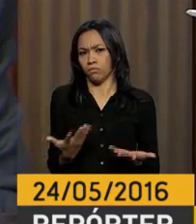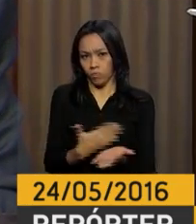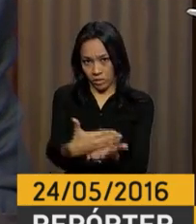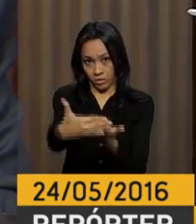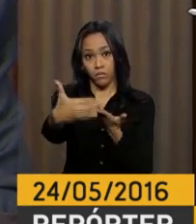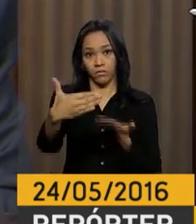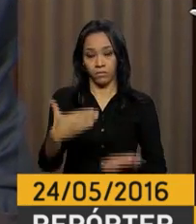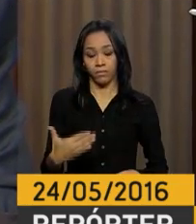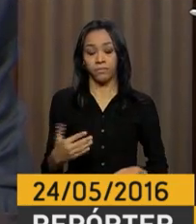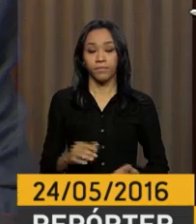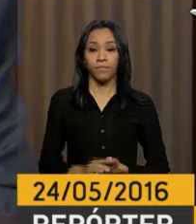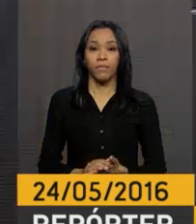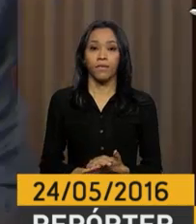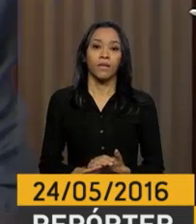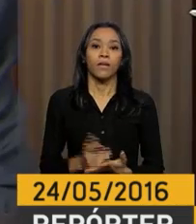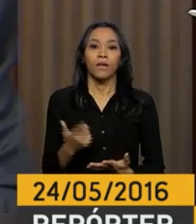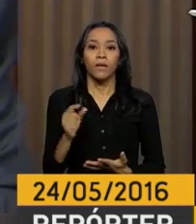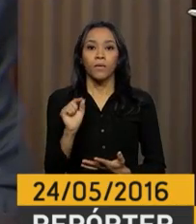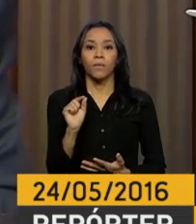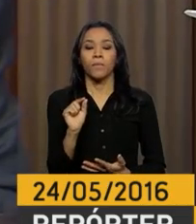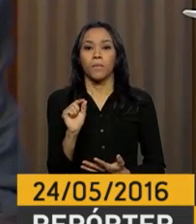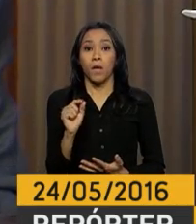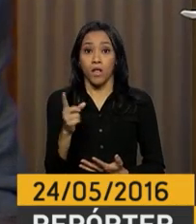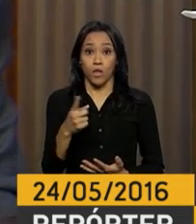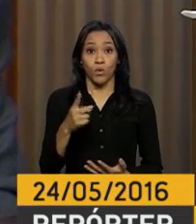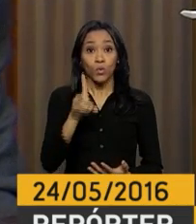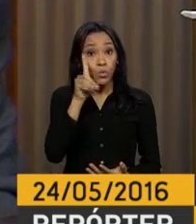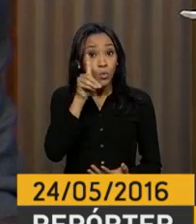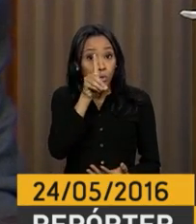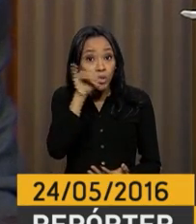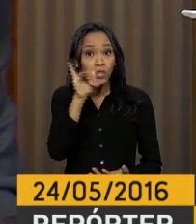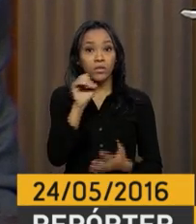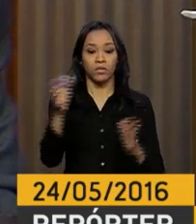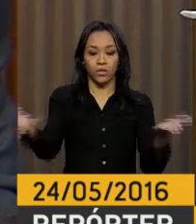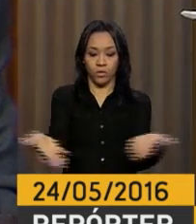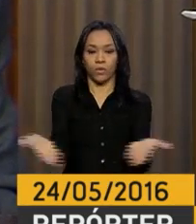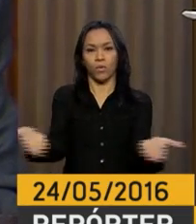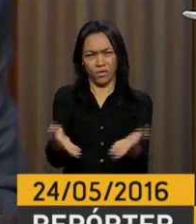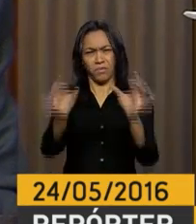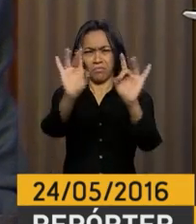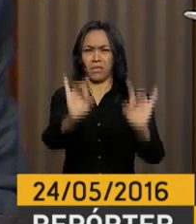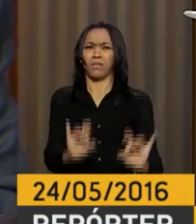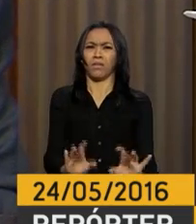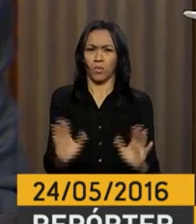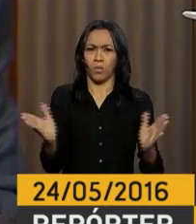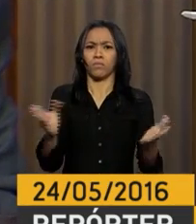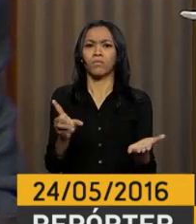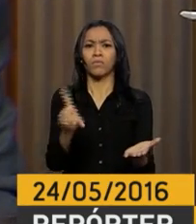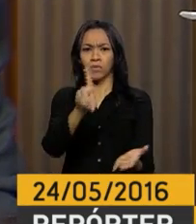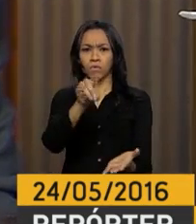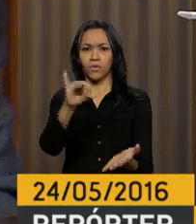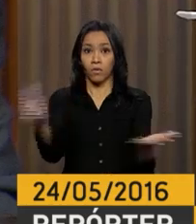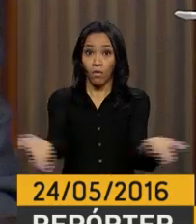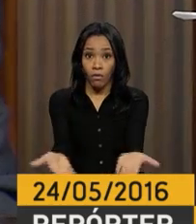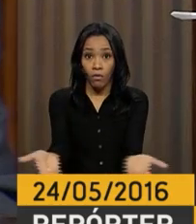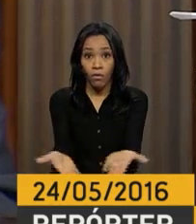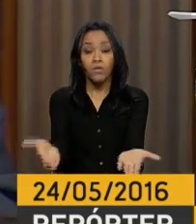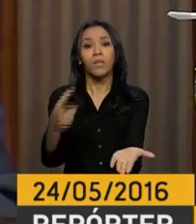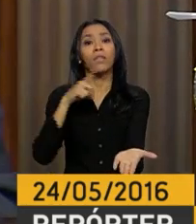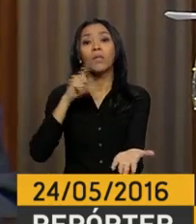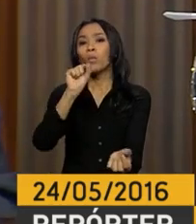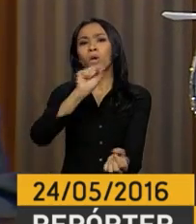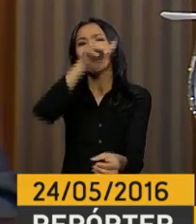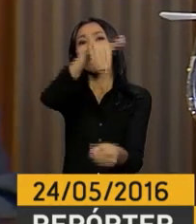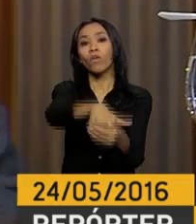Exato e precisamente, porque no dia de hoje, especialmente, nós temos uma votação